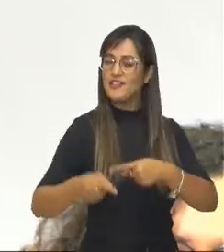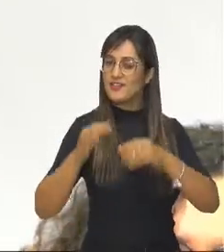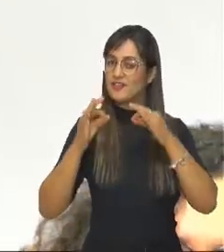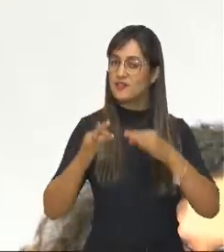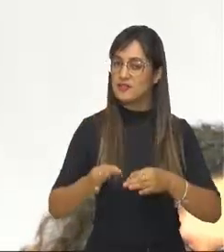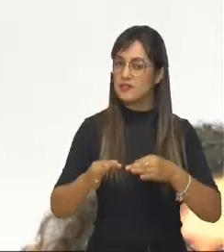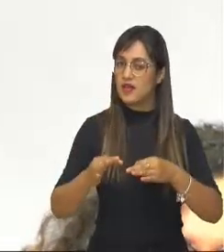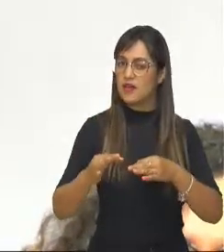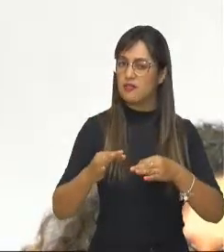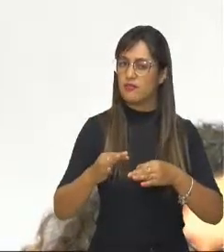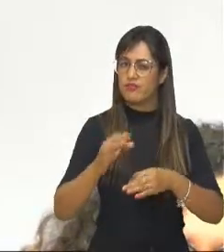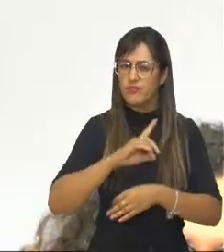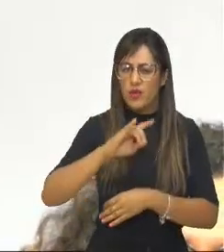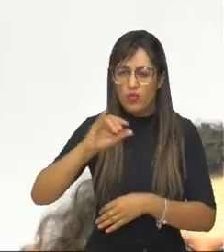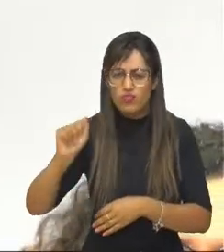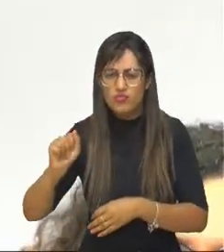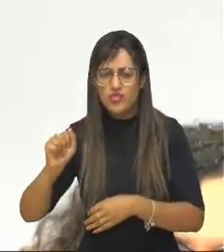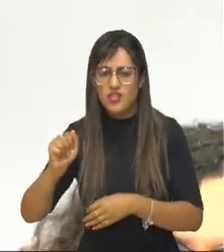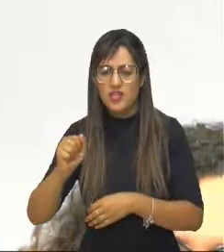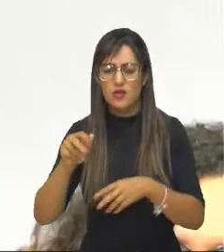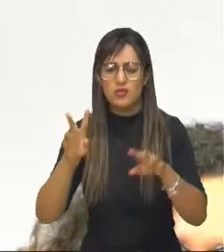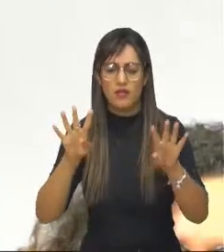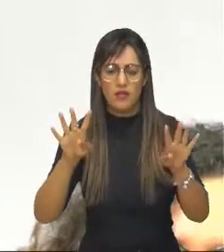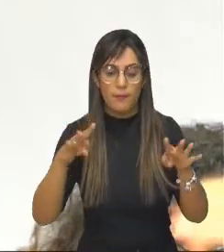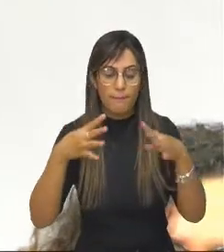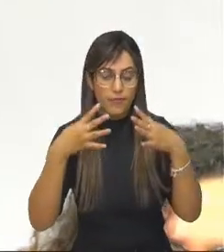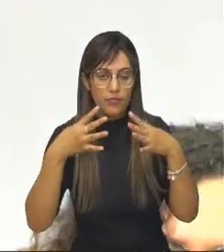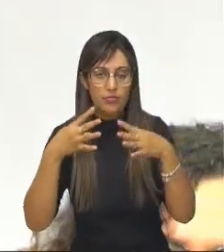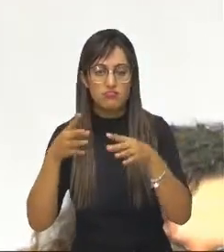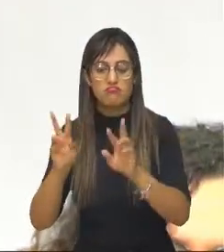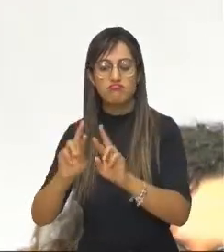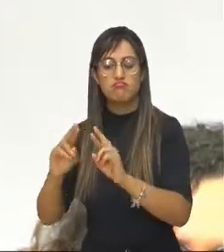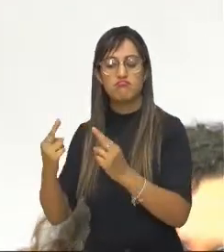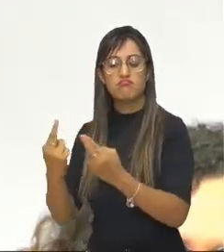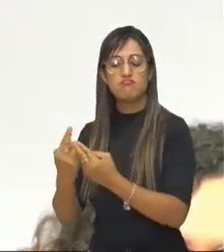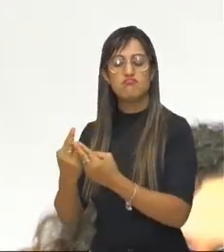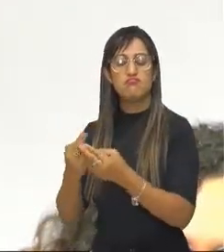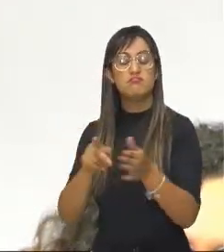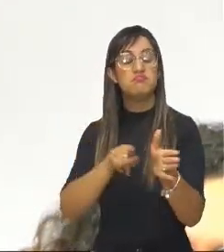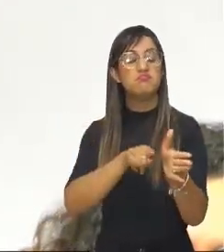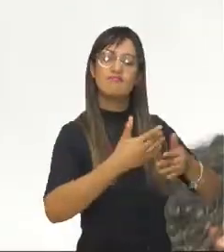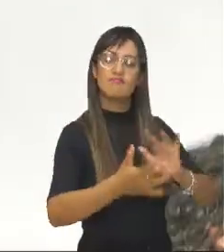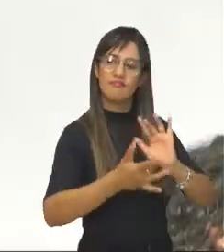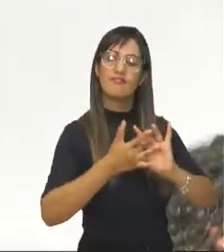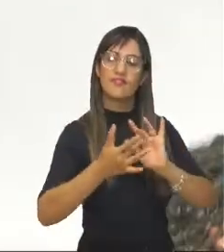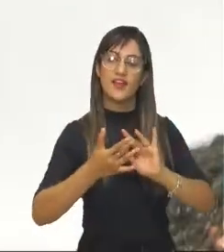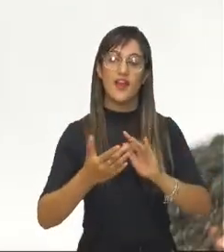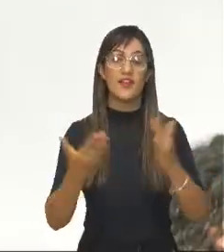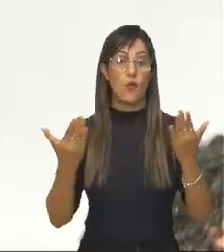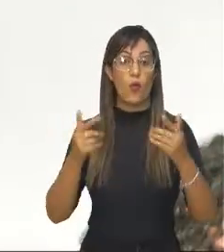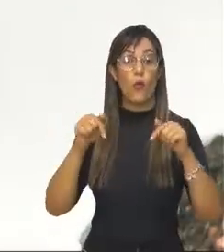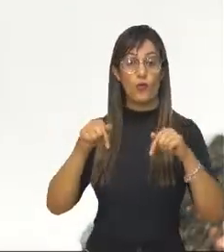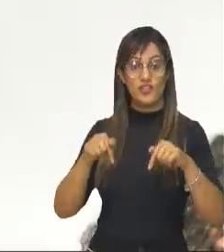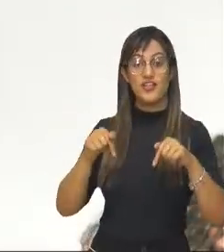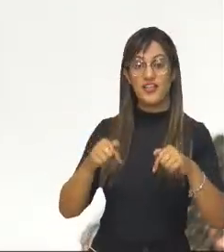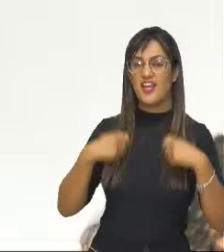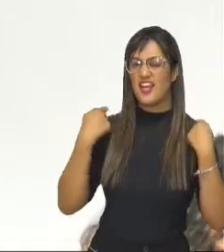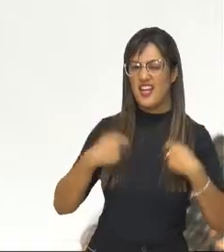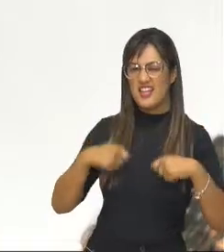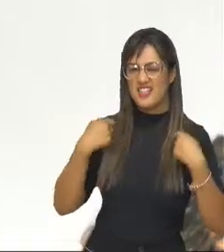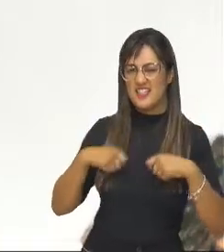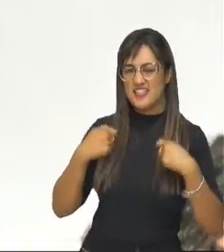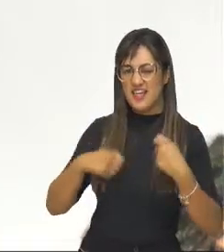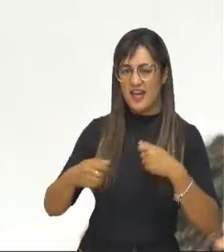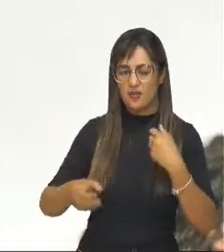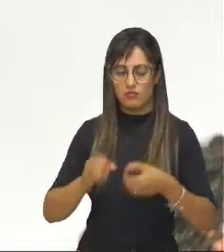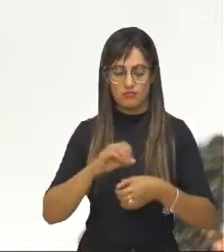estava assistindo uma reunião, né, da rede de fundos, da rede Como A, e a pesquisadora da África do Sul falou essa política do criar laços,